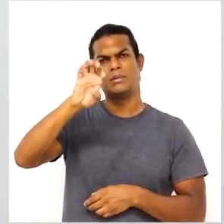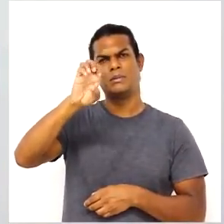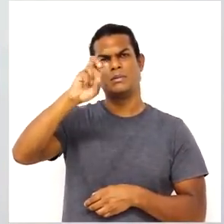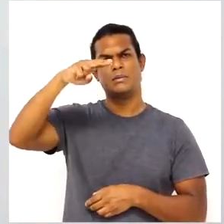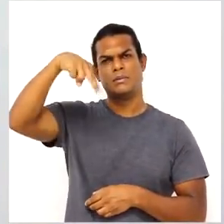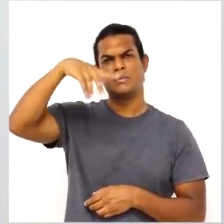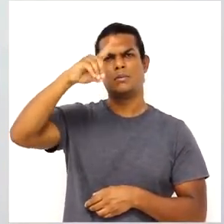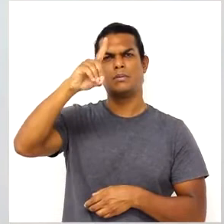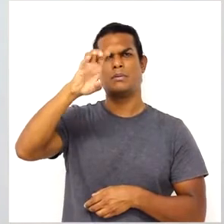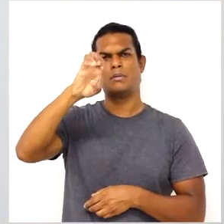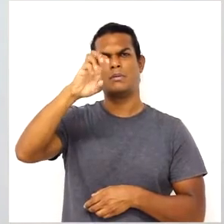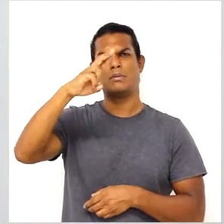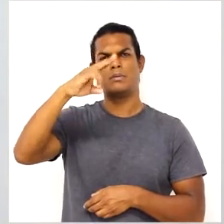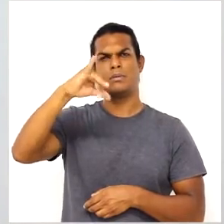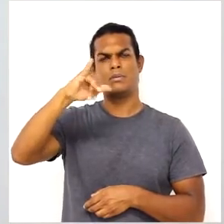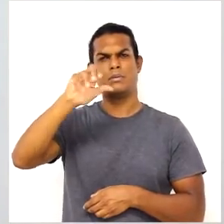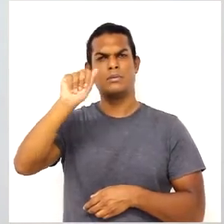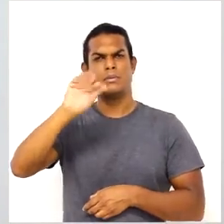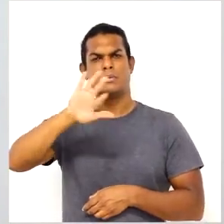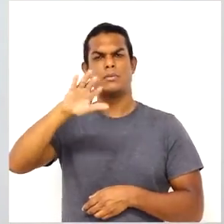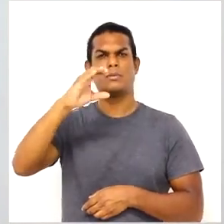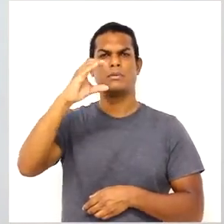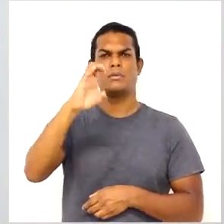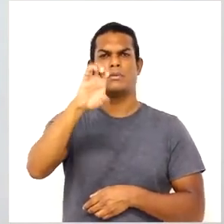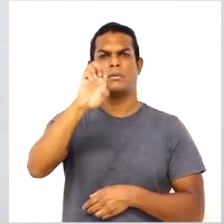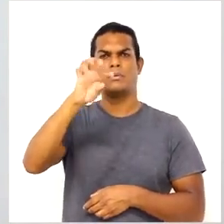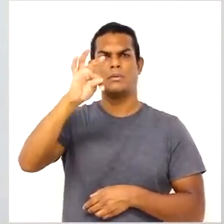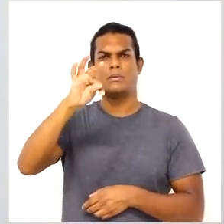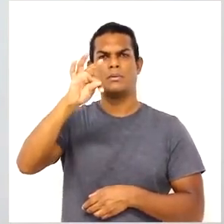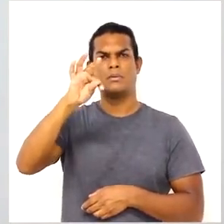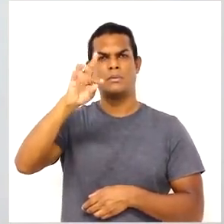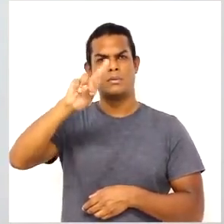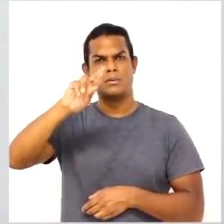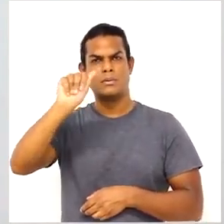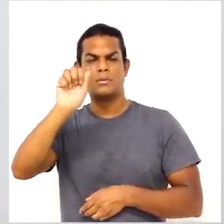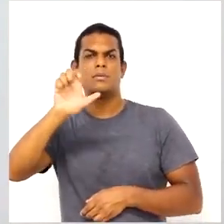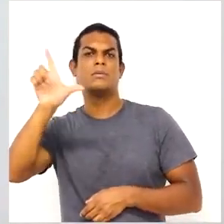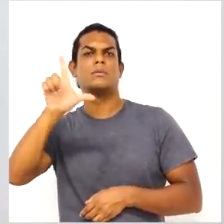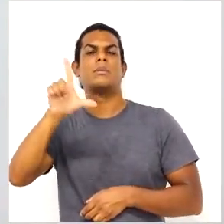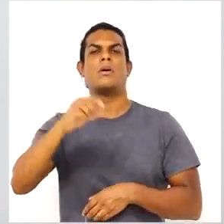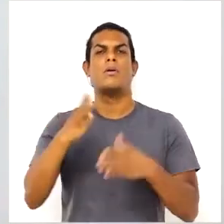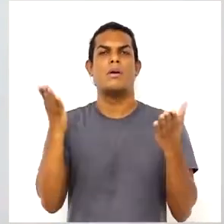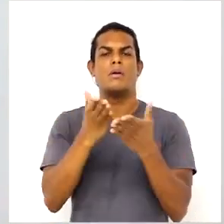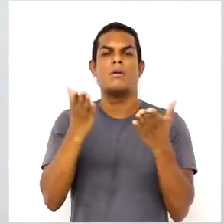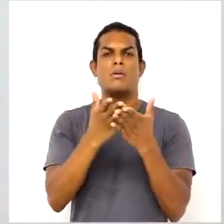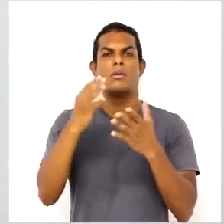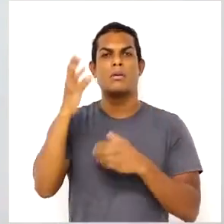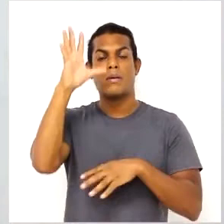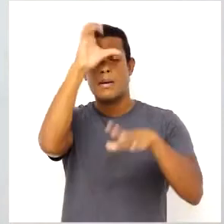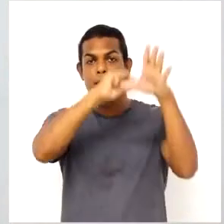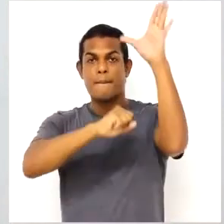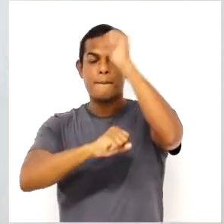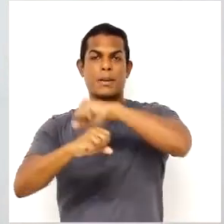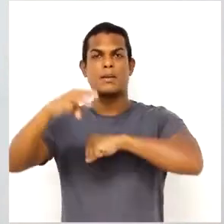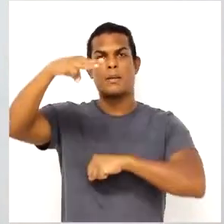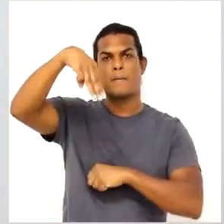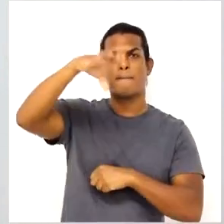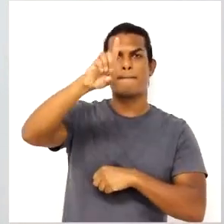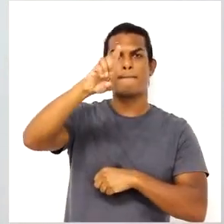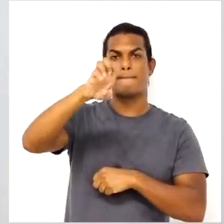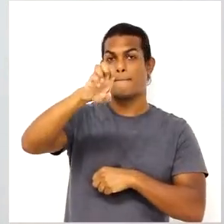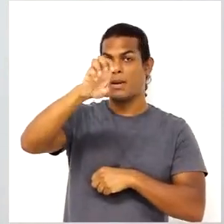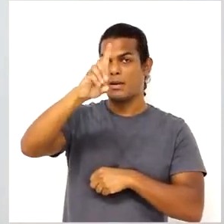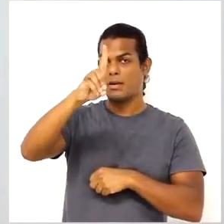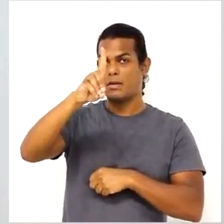realizado da mediana em uma tabela de distribuição de frequência. Então, a mediana é o